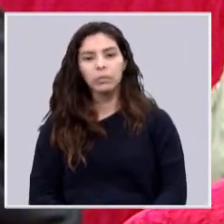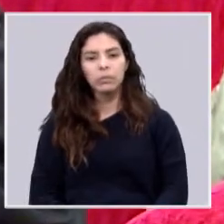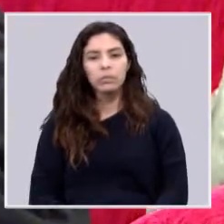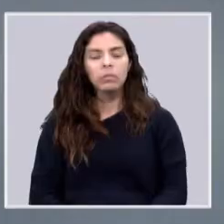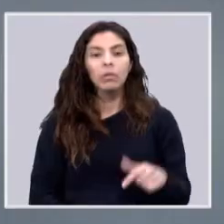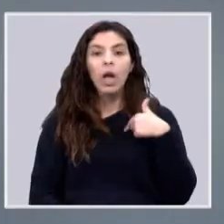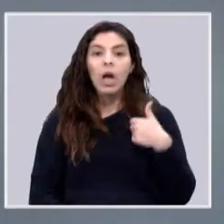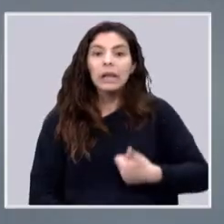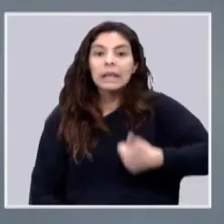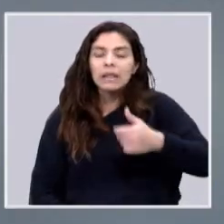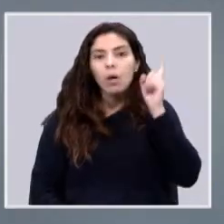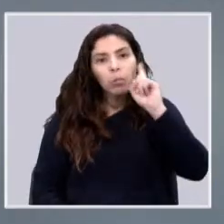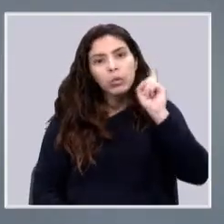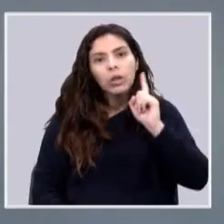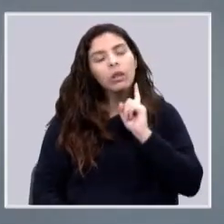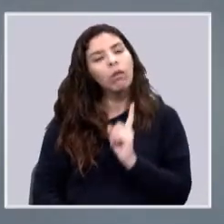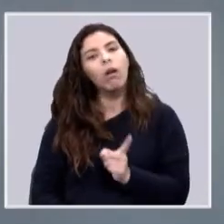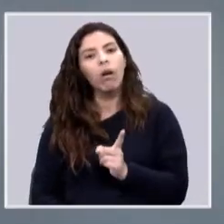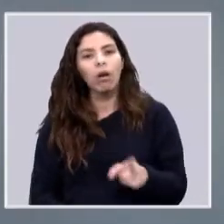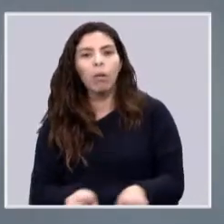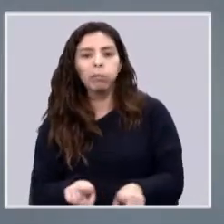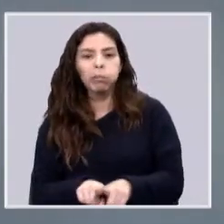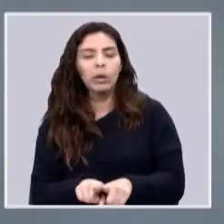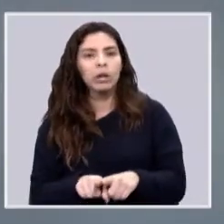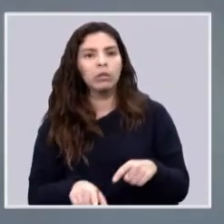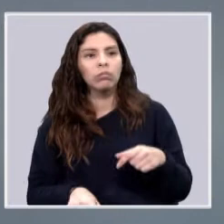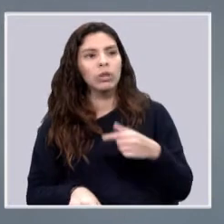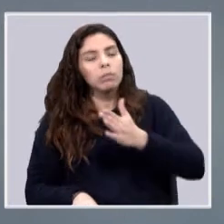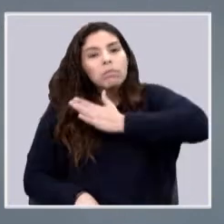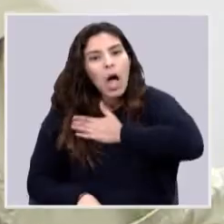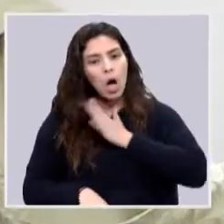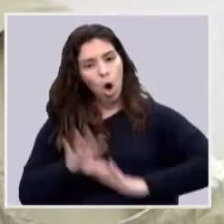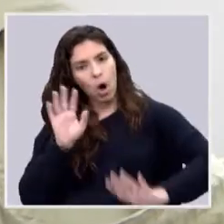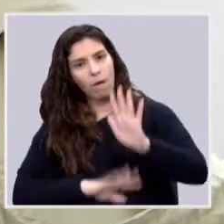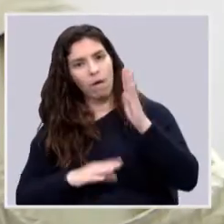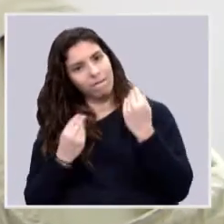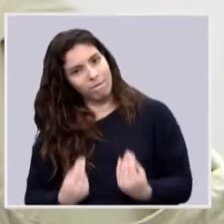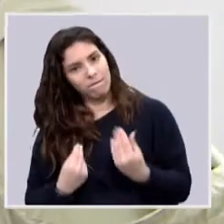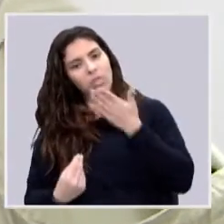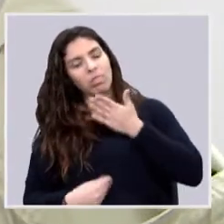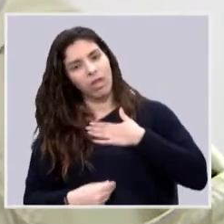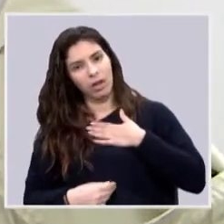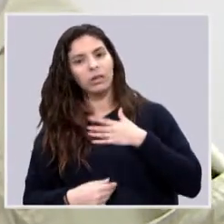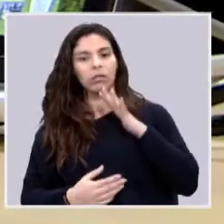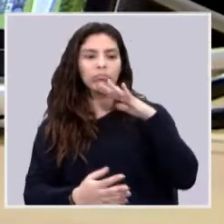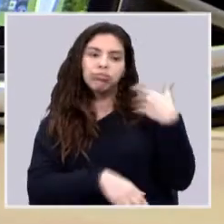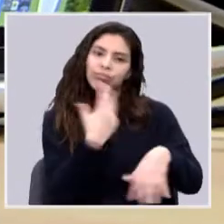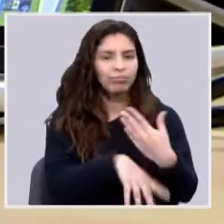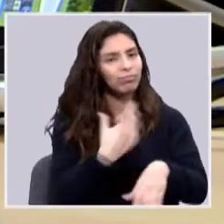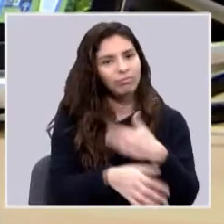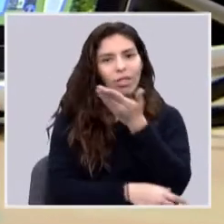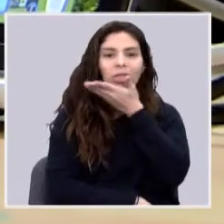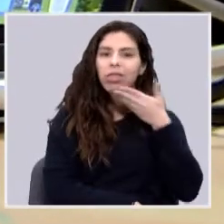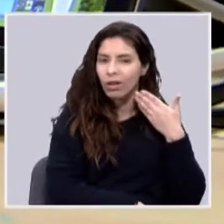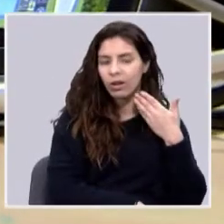Eu acho que o mais importante é as pessoas fazerem aquilo de que gostam. E a partir daí, tem tudo para dar